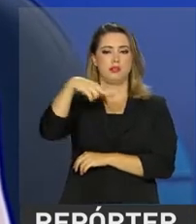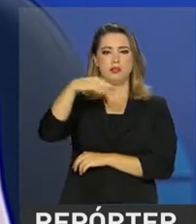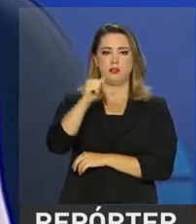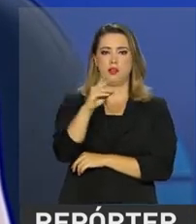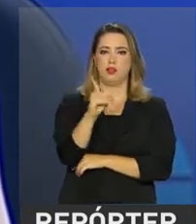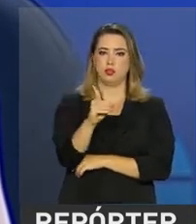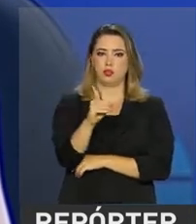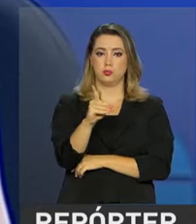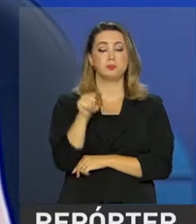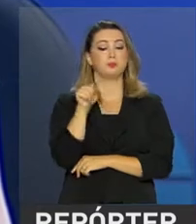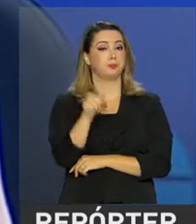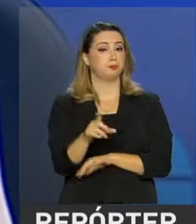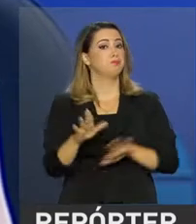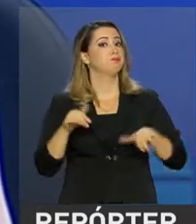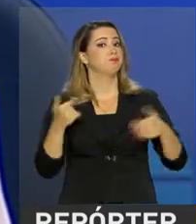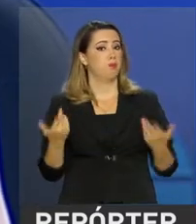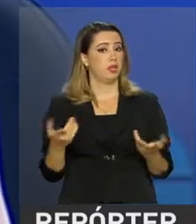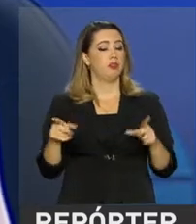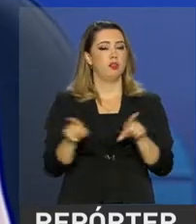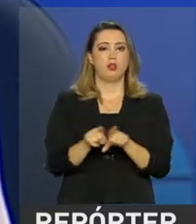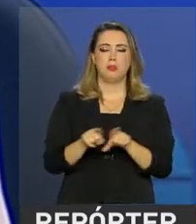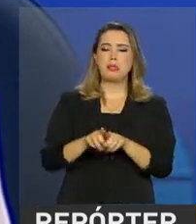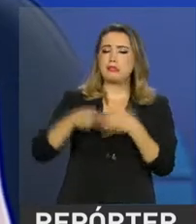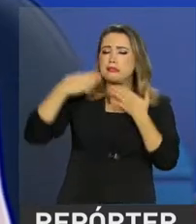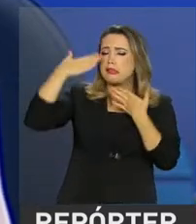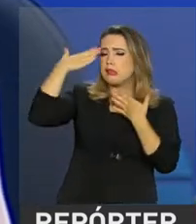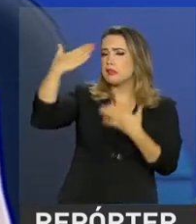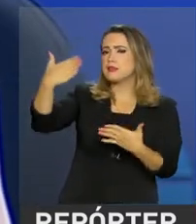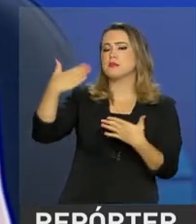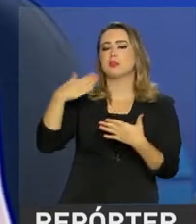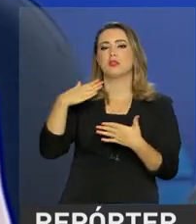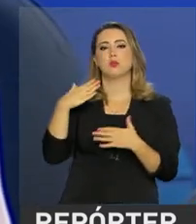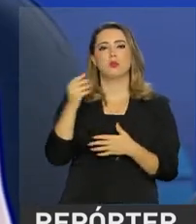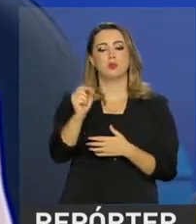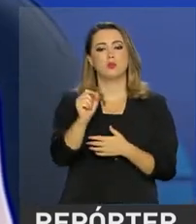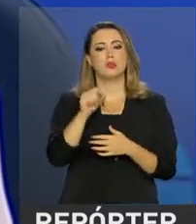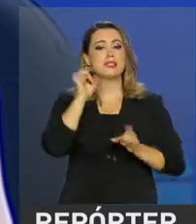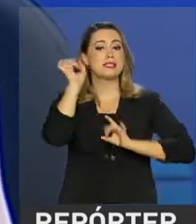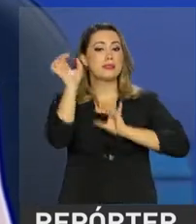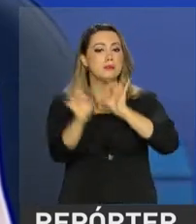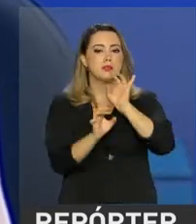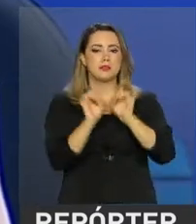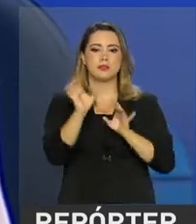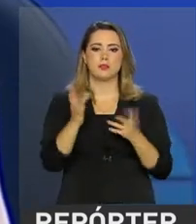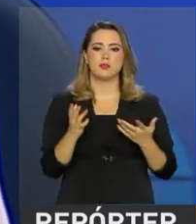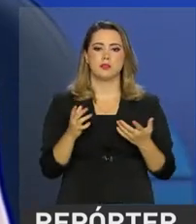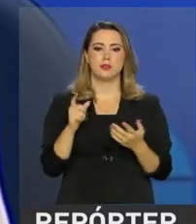e finalmente fazer um agradecimento aí especial